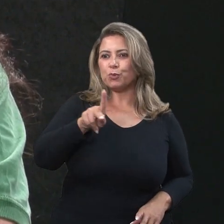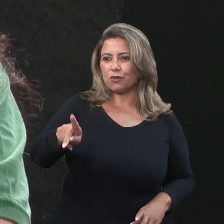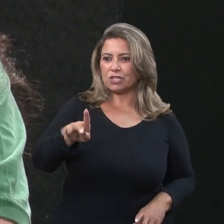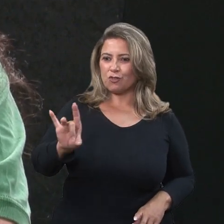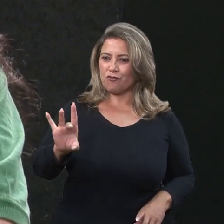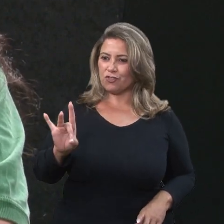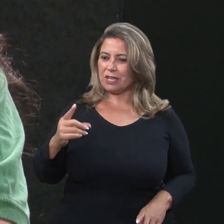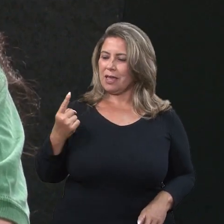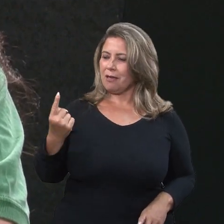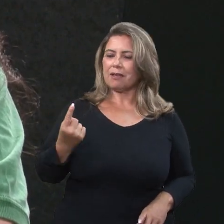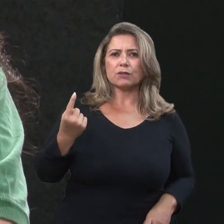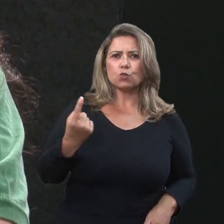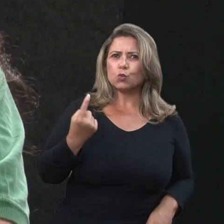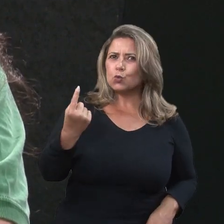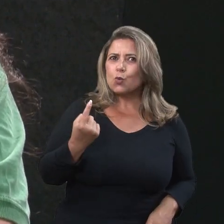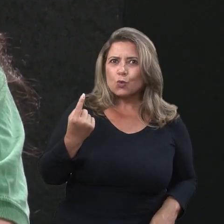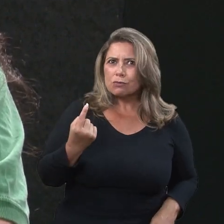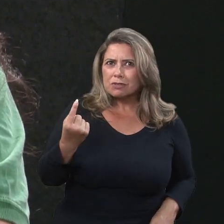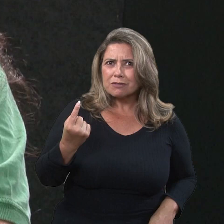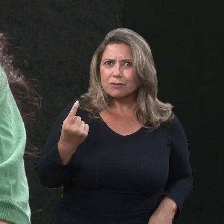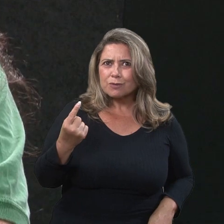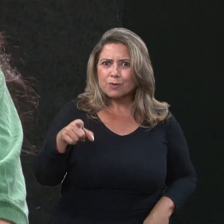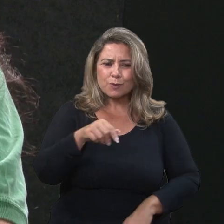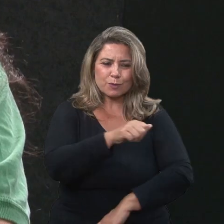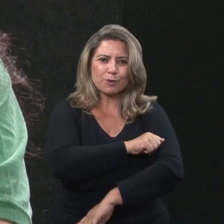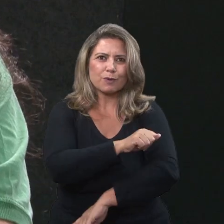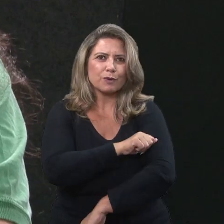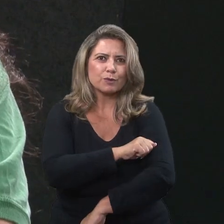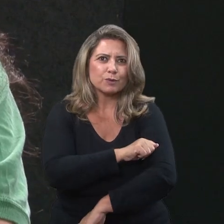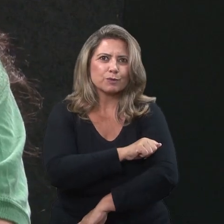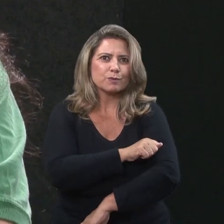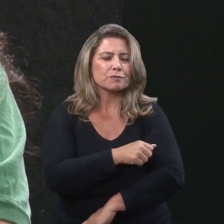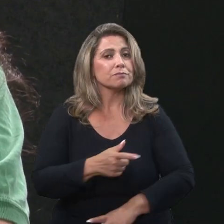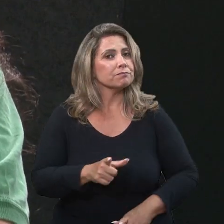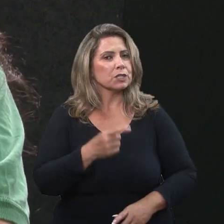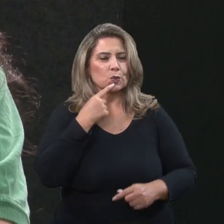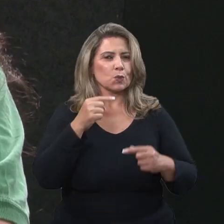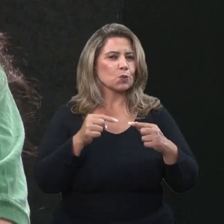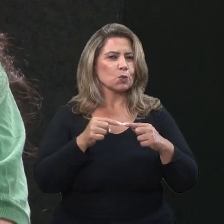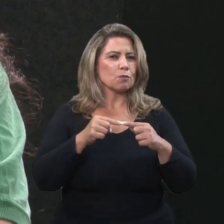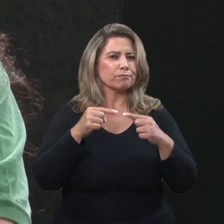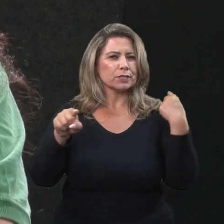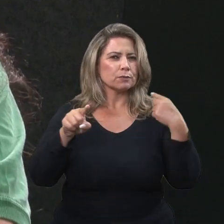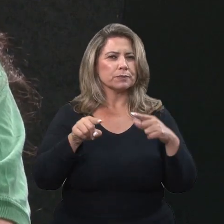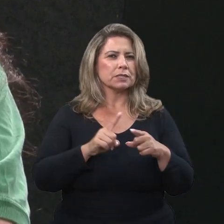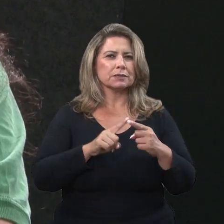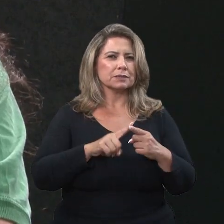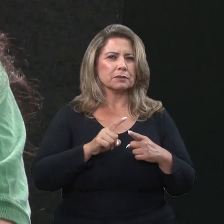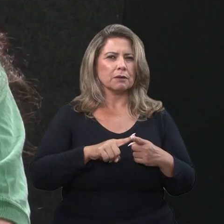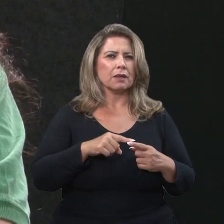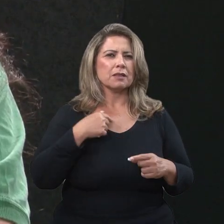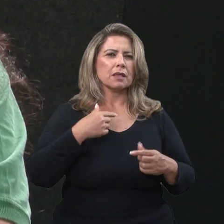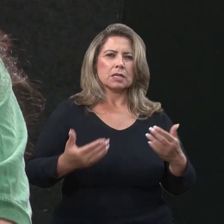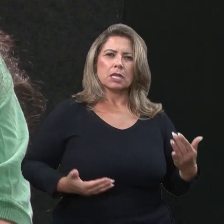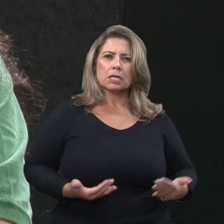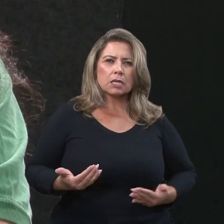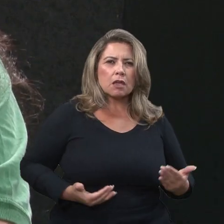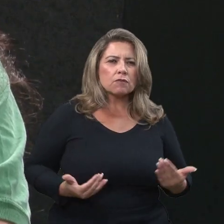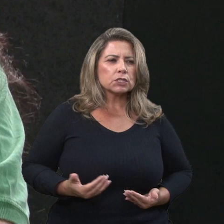aula, tanto para um homem quanto para um professor ou um servidor. Não fique sozinho como uma estudante em sala, né?